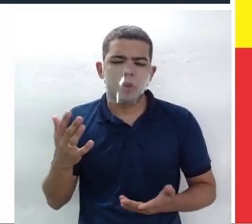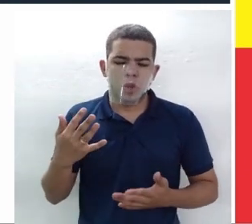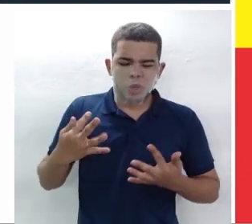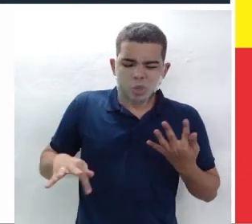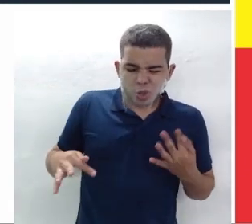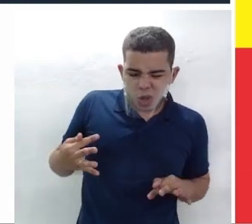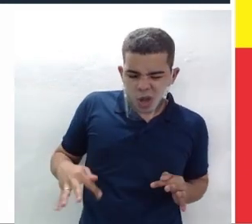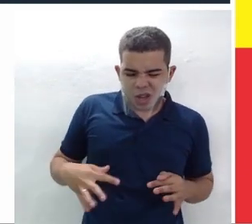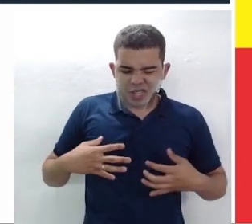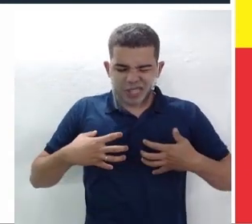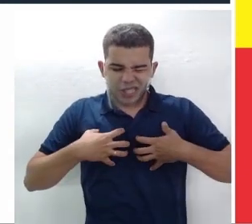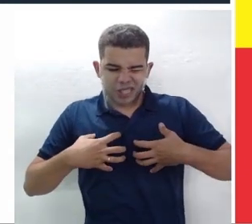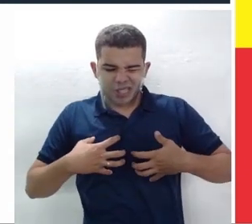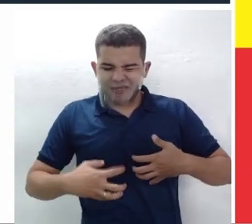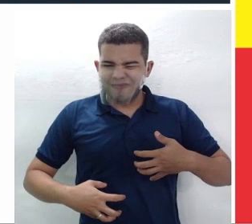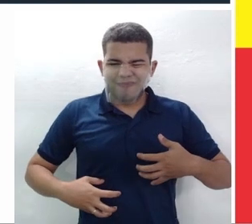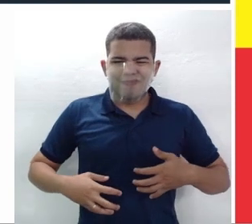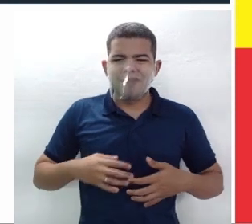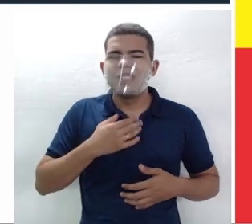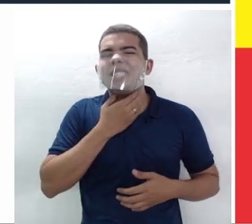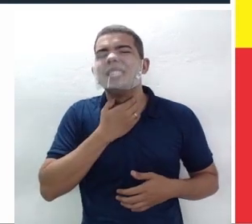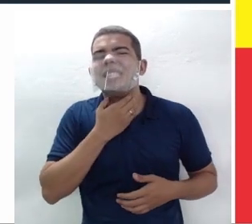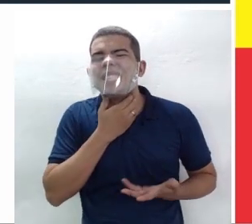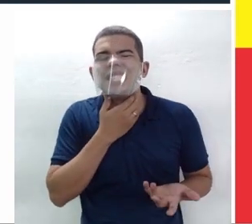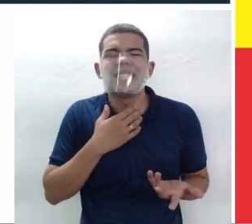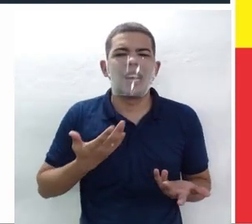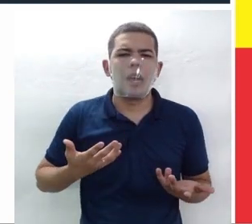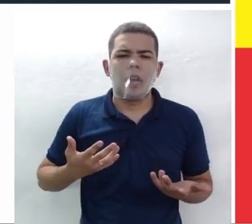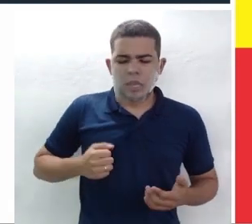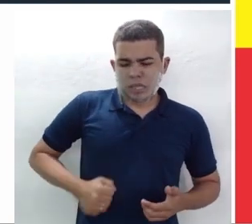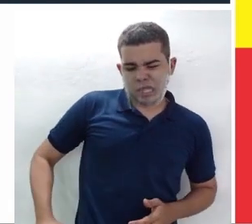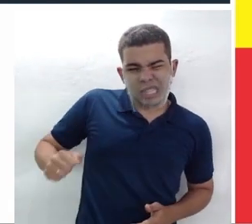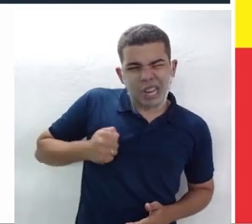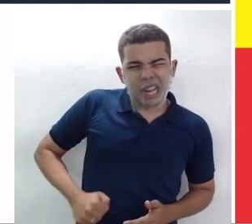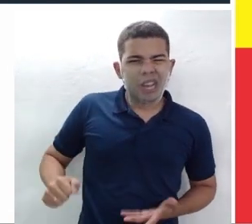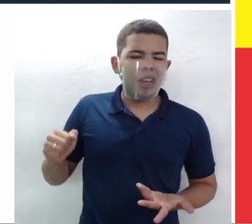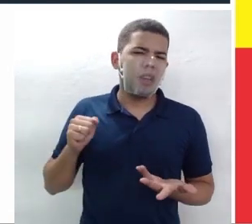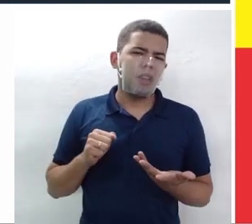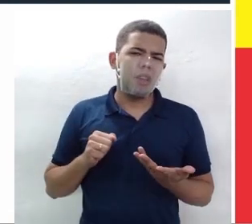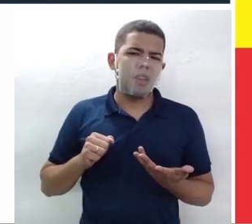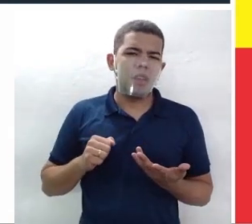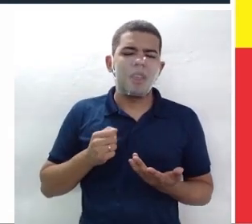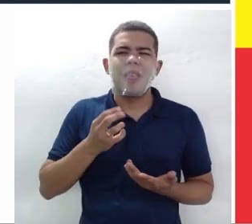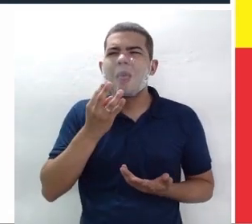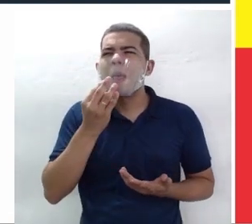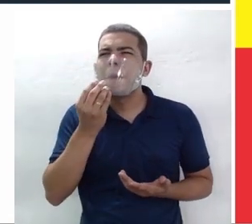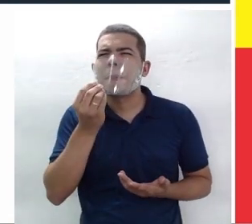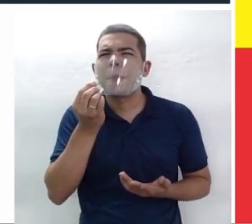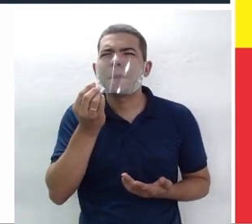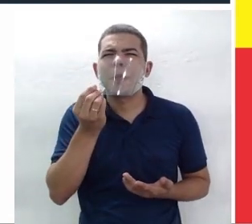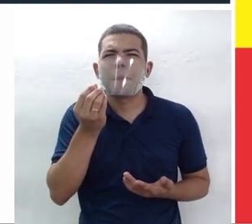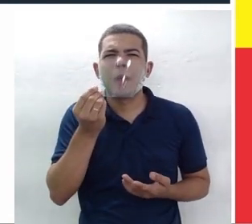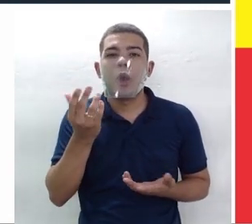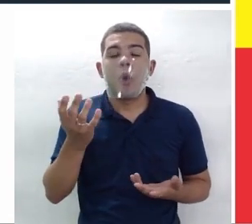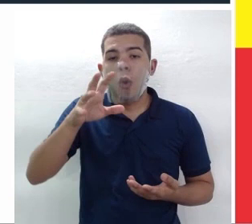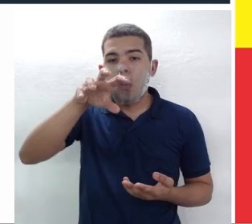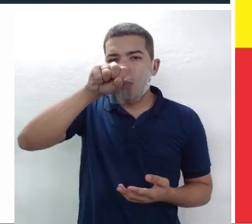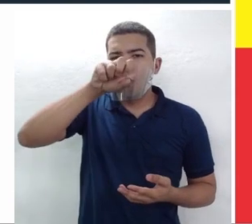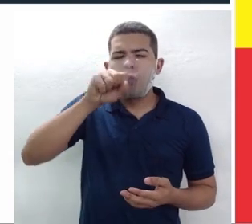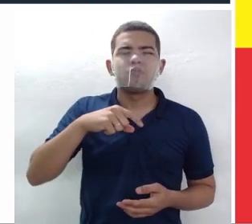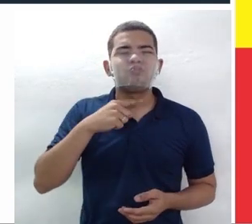garganta, diarreia, conjuntivite, dor de cabeça, perda de paladar ou